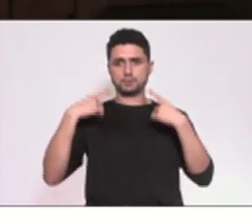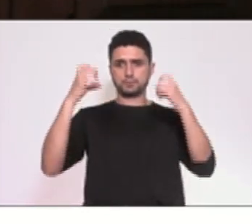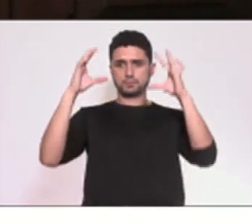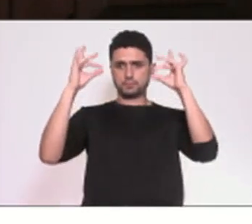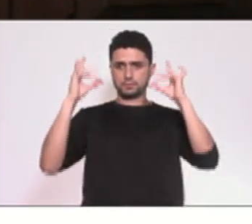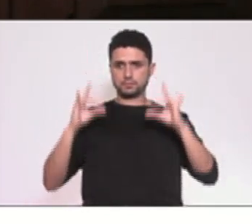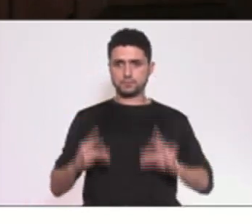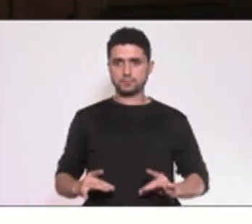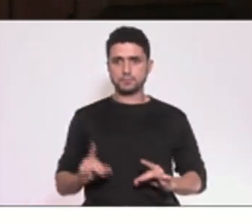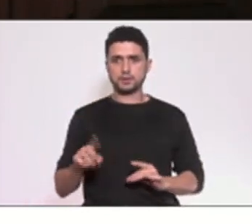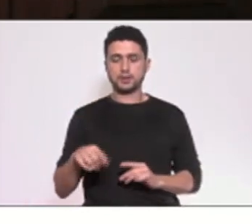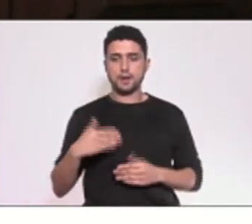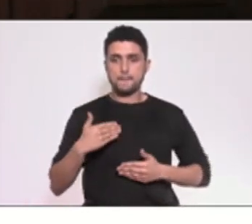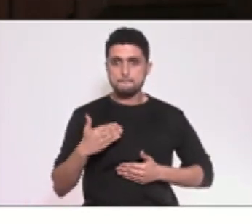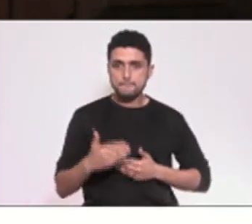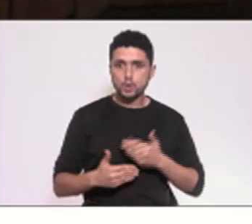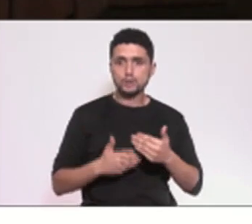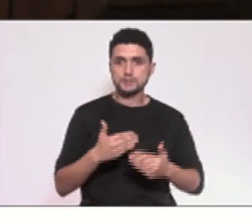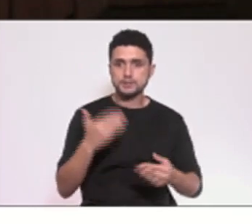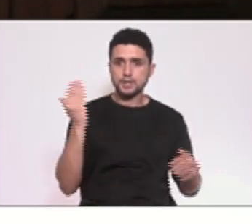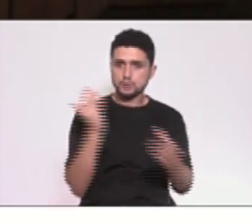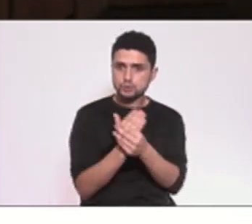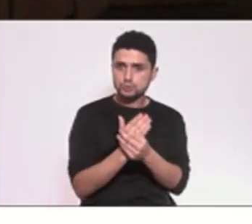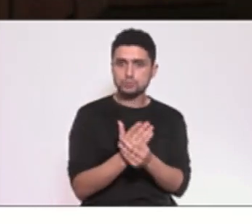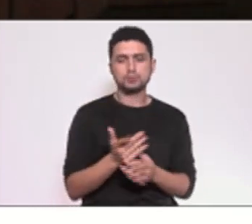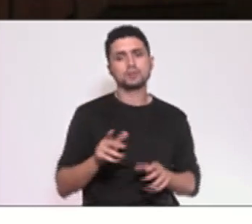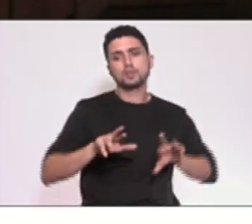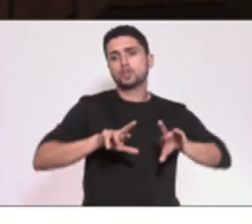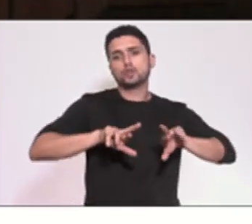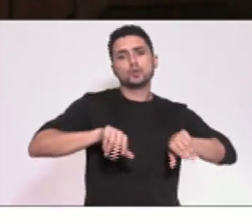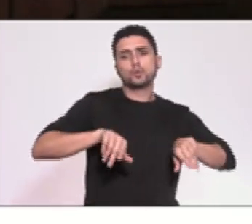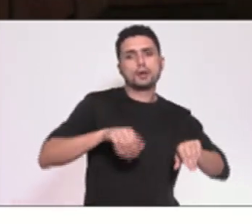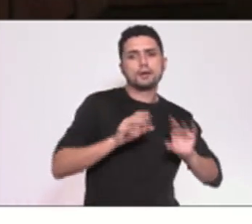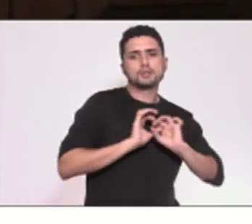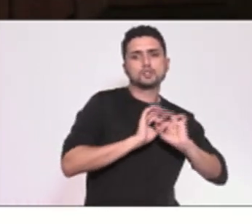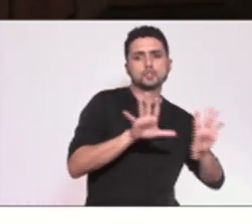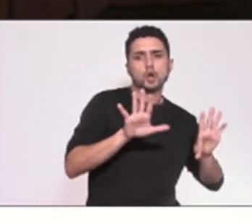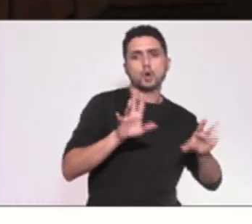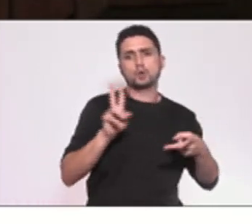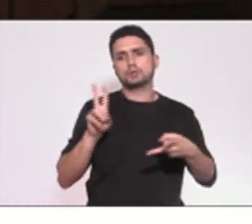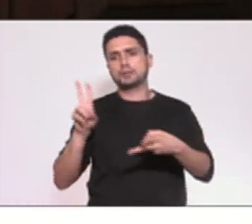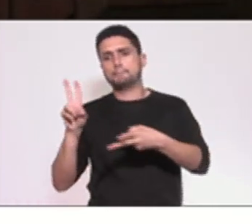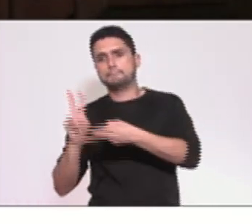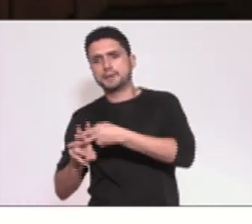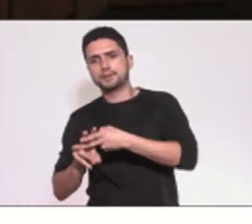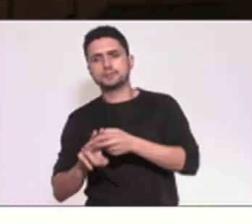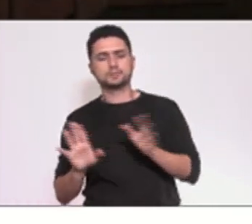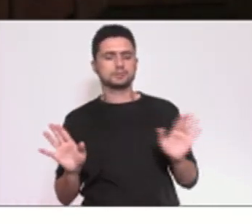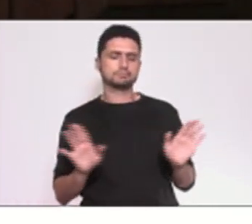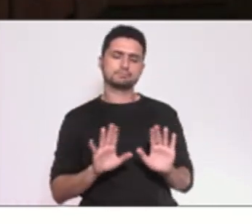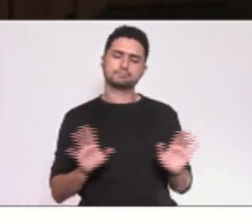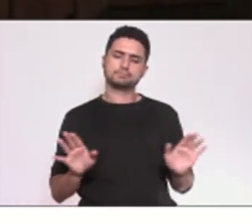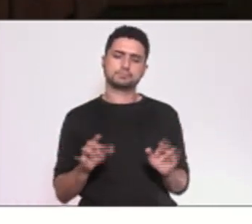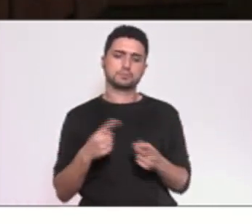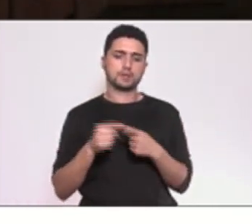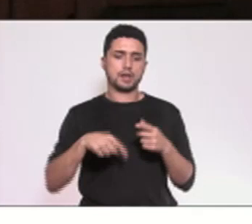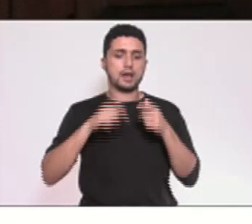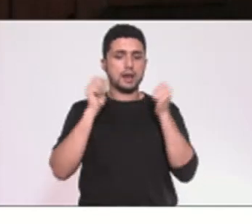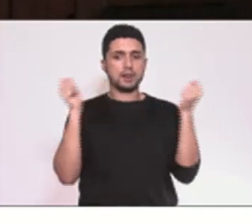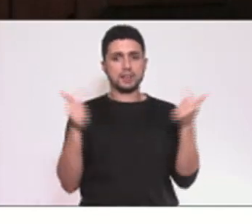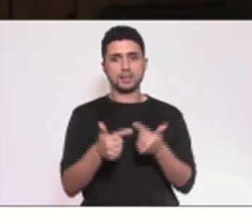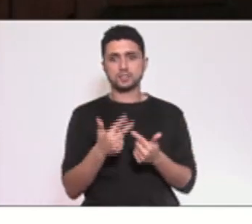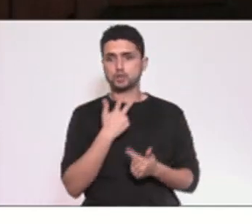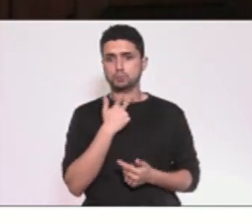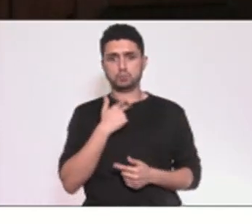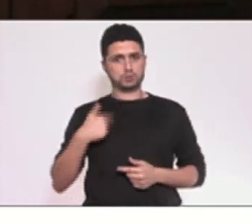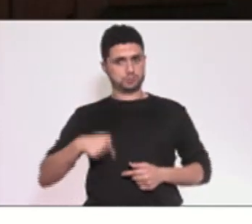processual. E não se trata de prender ou deixar de prender, de soltar ou deixar de soltar, porque a Alerge não tem competência